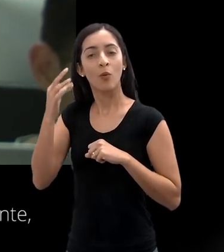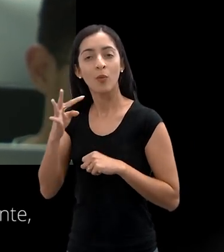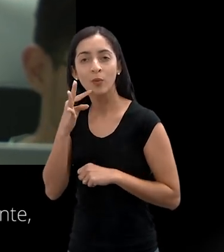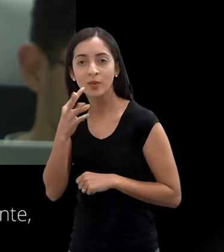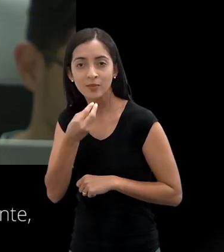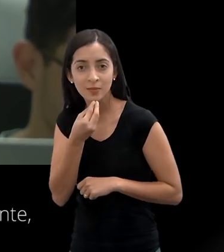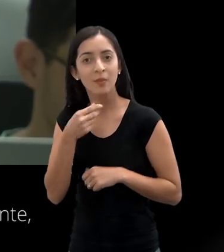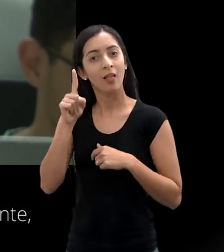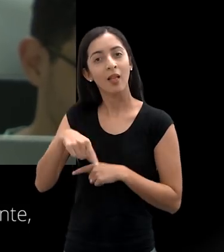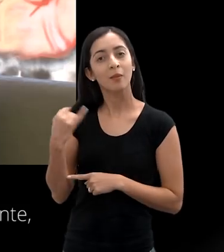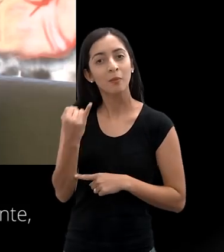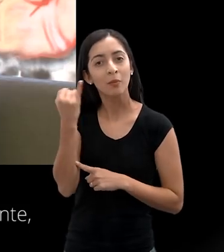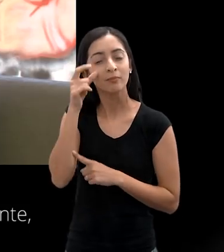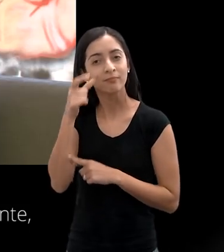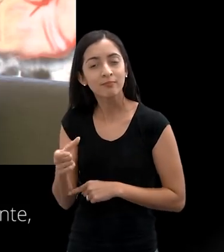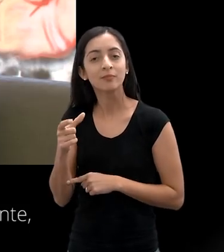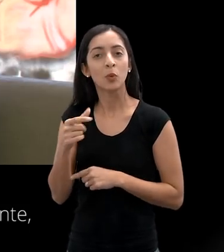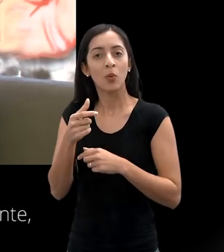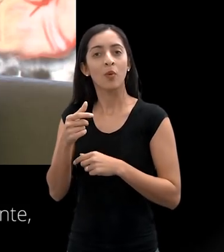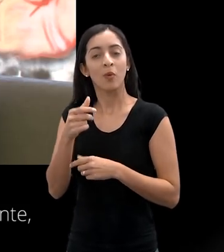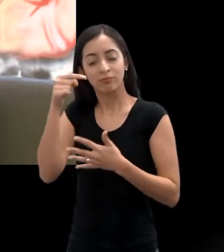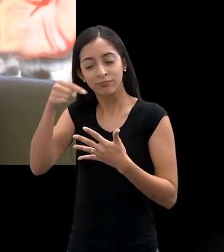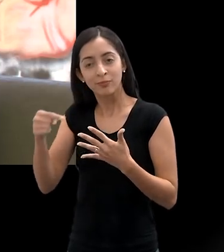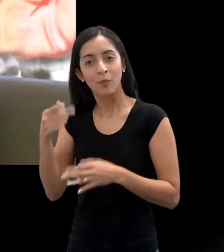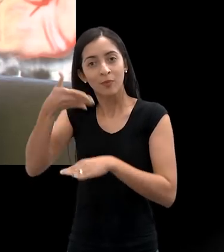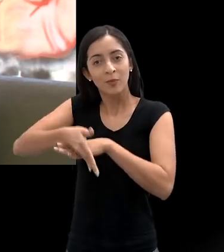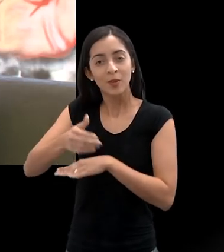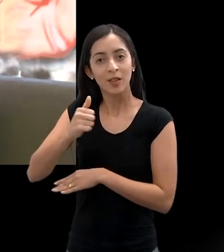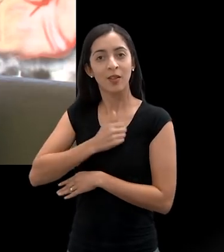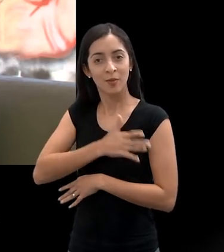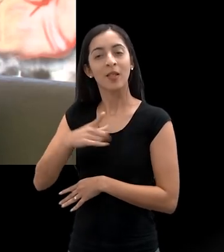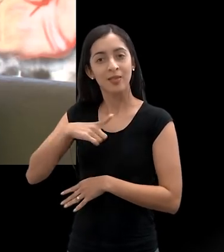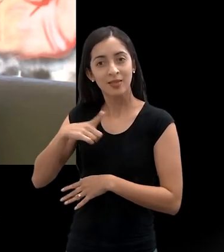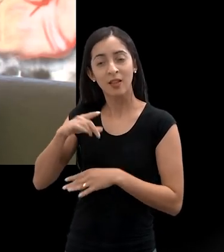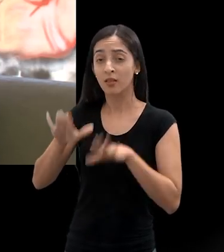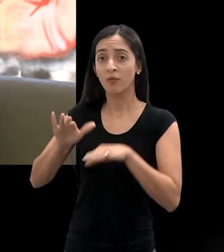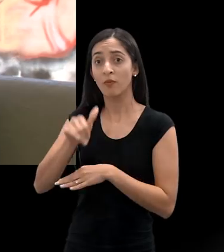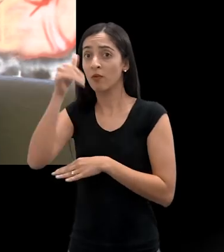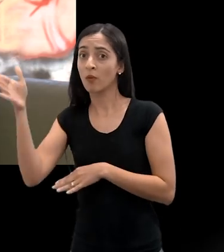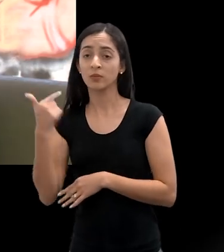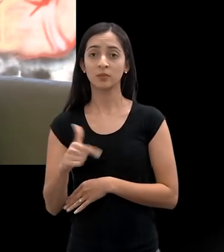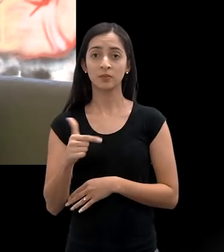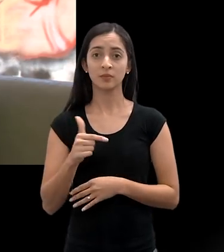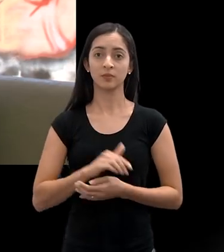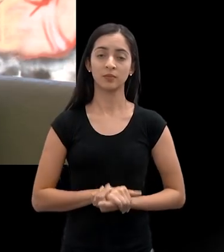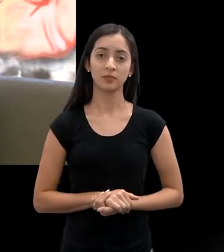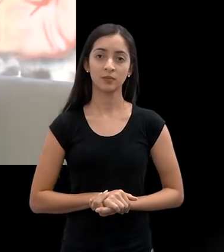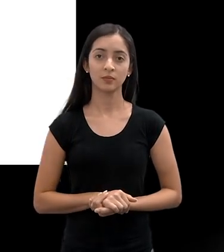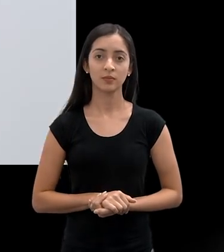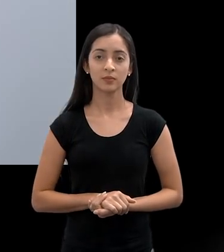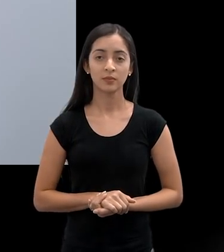valor, agregando conhecimento. E eu acho isso bem importante, bem interessante. Coisas que, com certeza, se eu não tivesse no IFPE, não teria esse